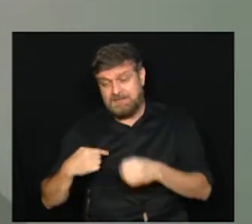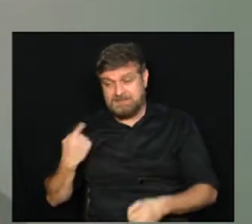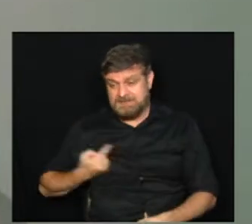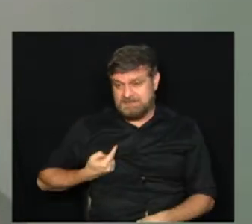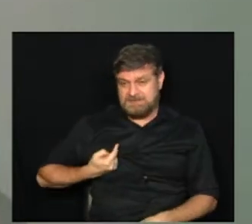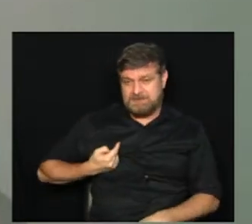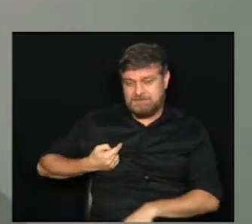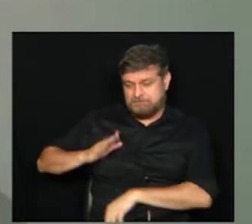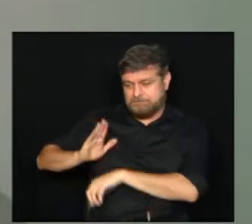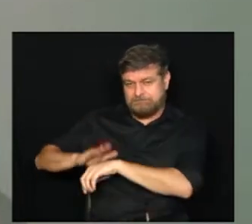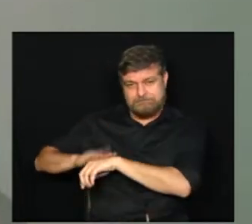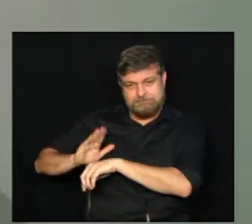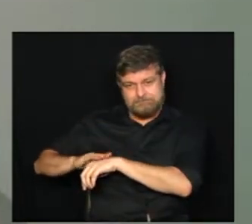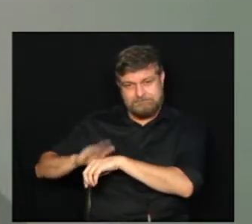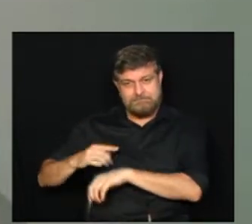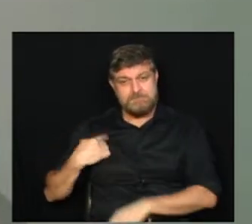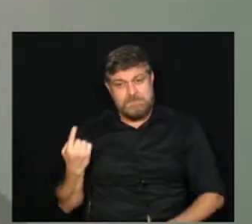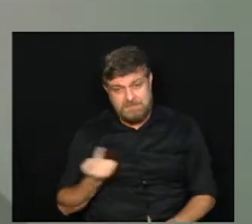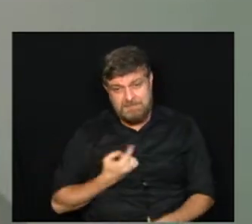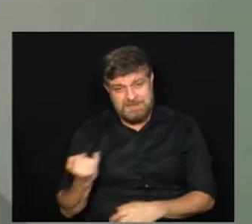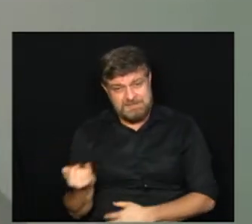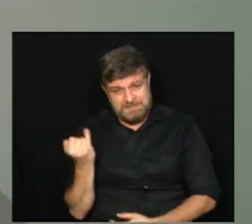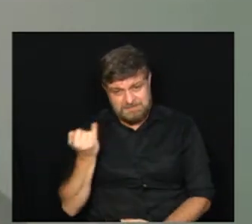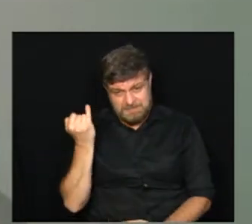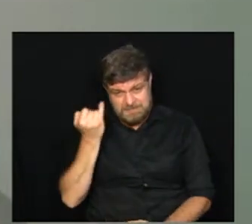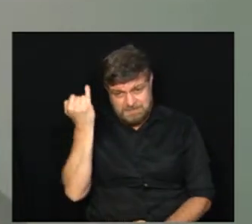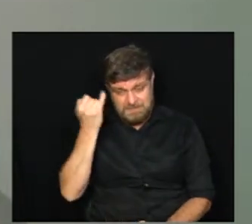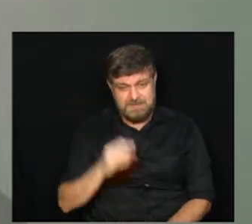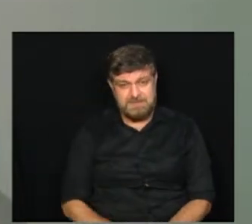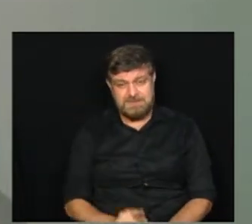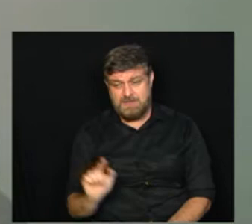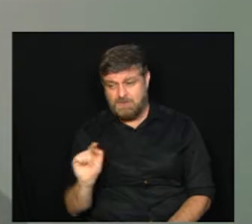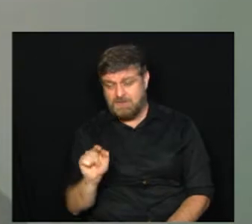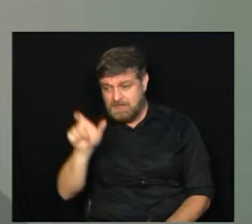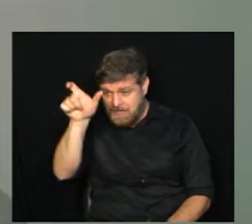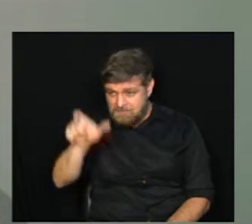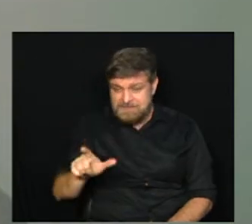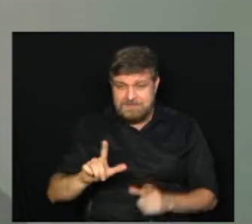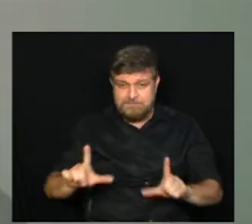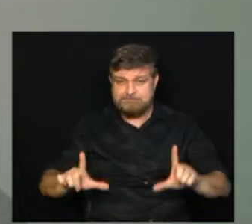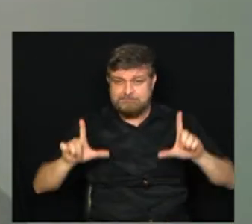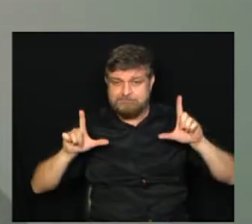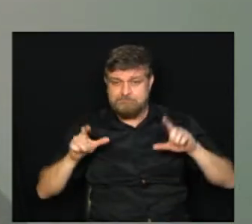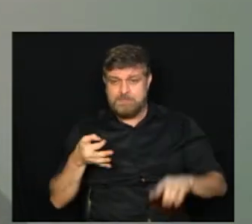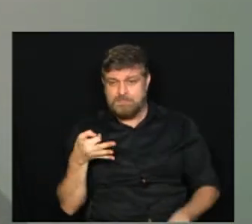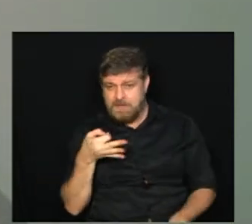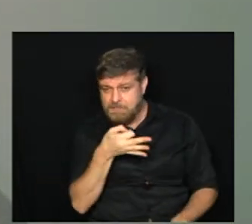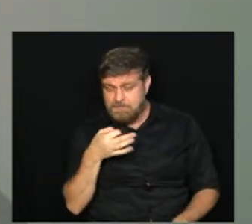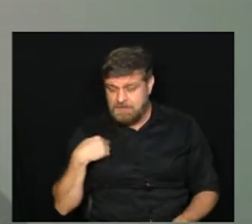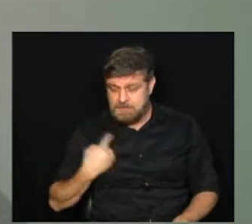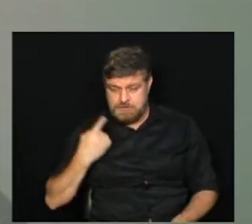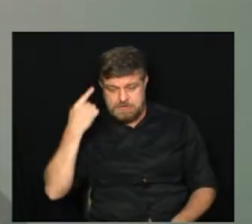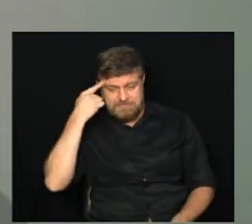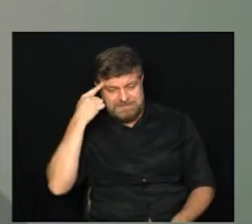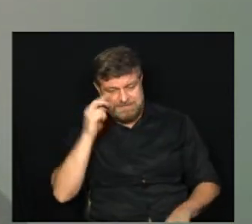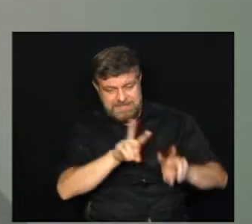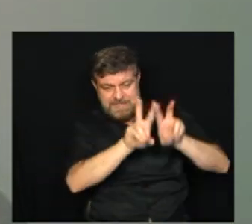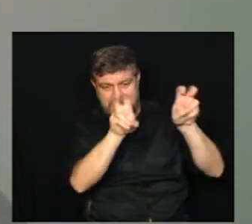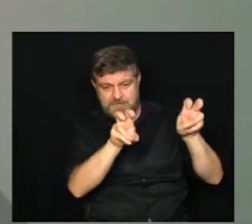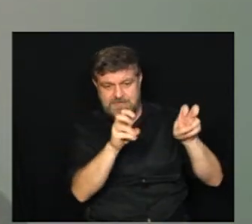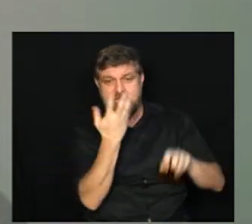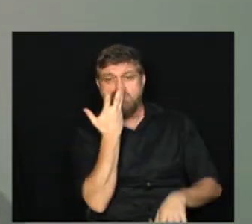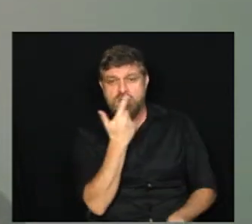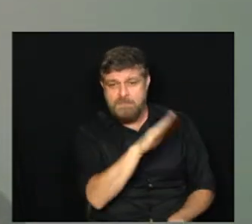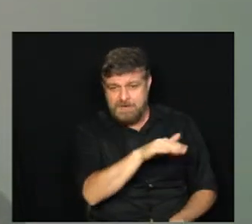construímos, mas é muito importante vocês darem espaço para a primeira infância nesse debate que vocês estão